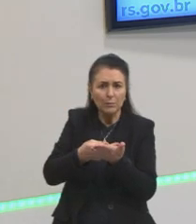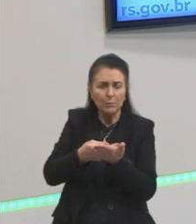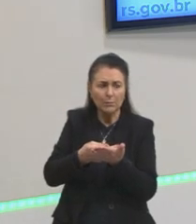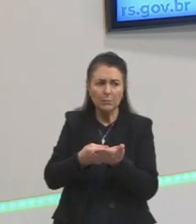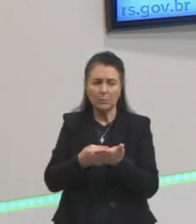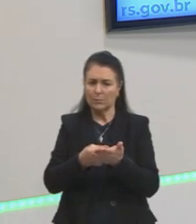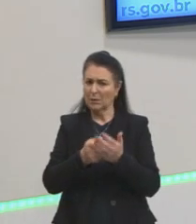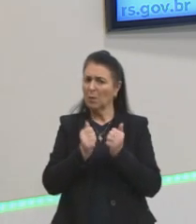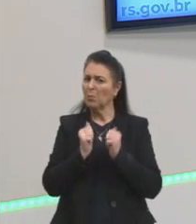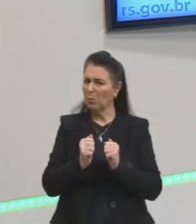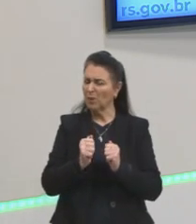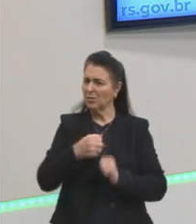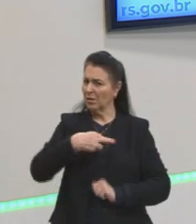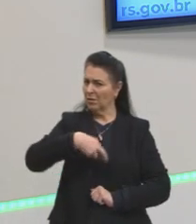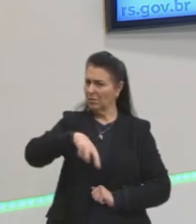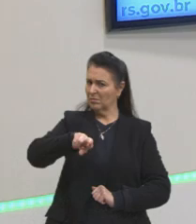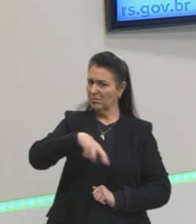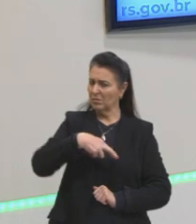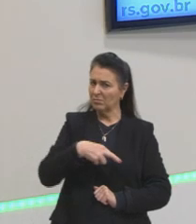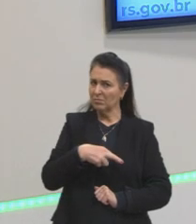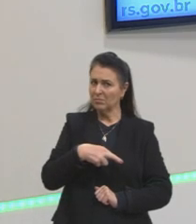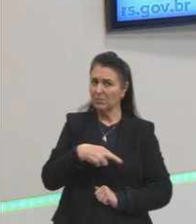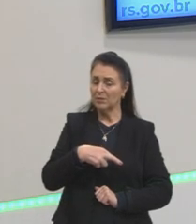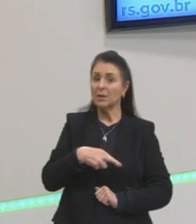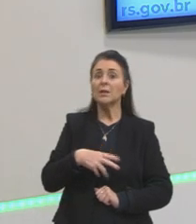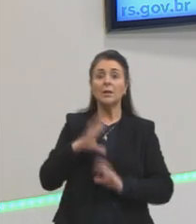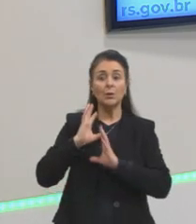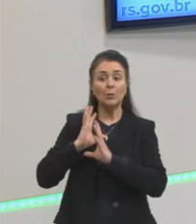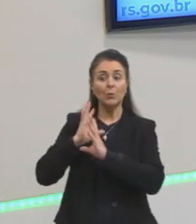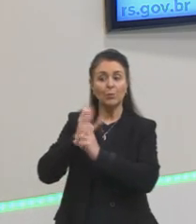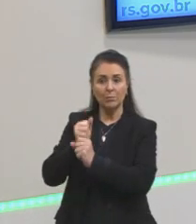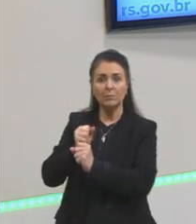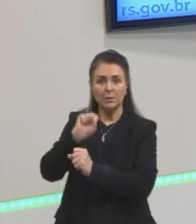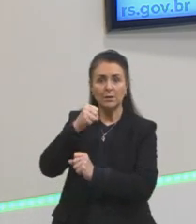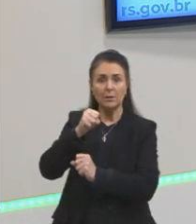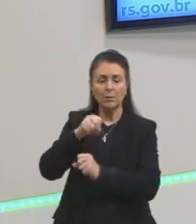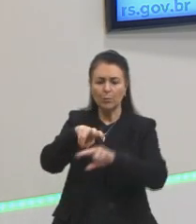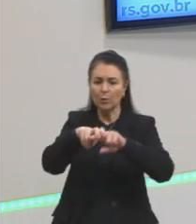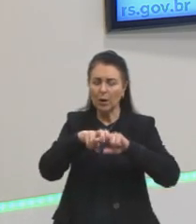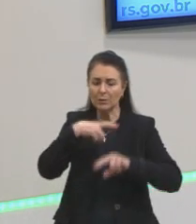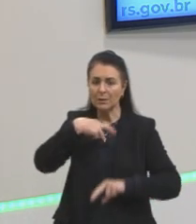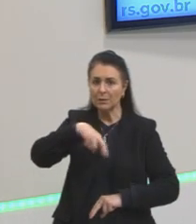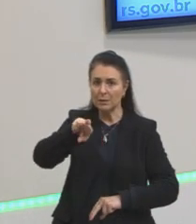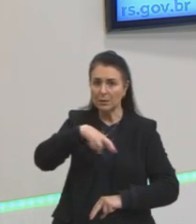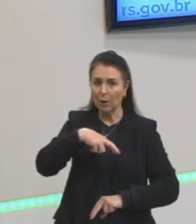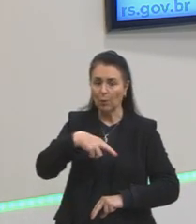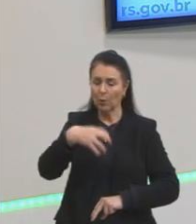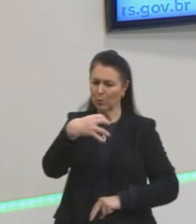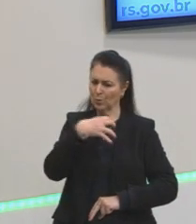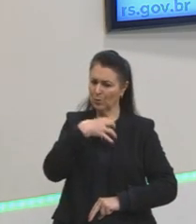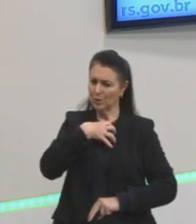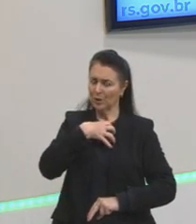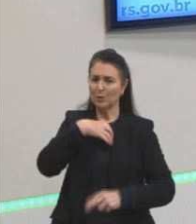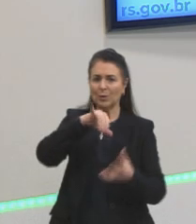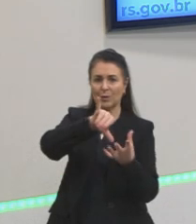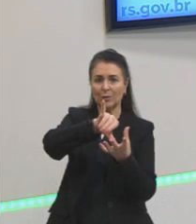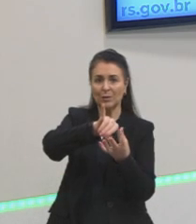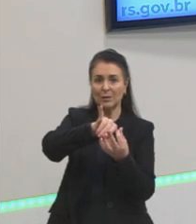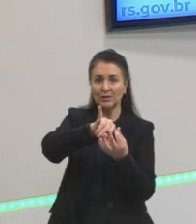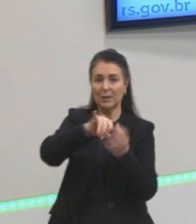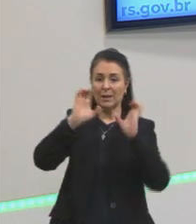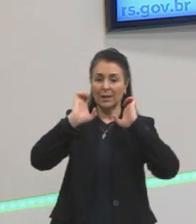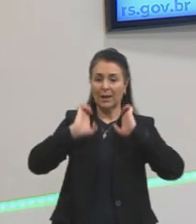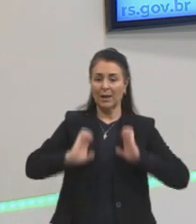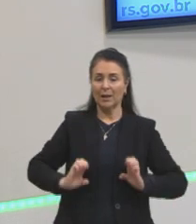religião Oi e aí ele conclui que realmente é a religião ou seja o espírito capitalista está na Ética Protestante